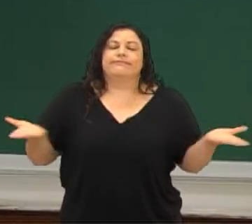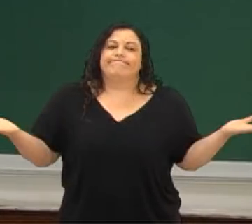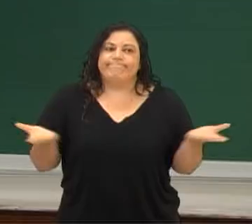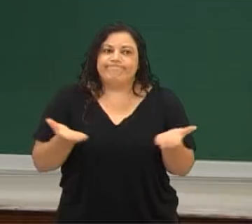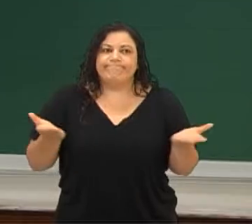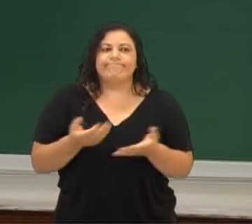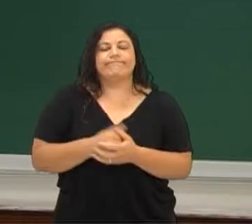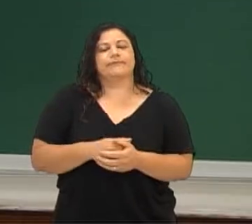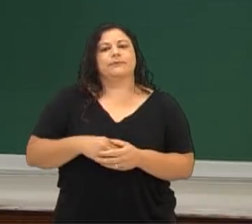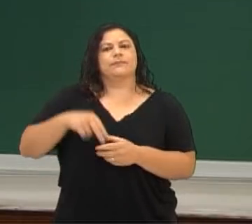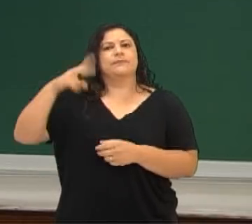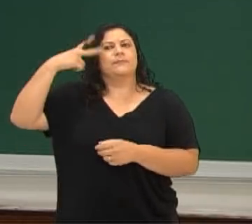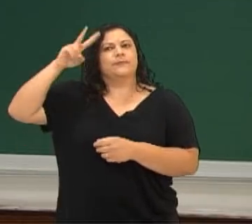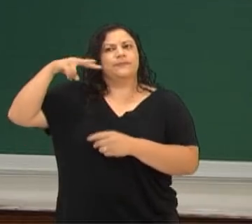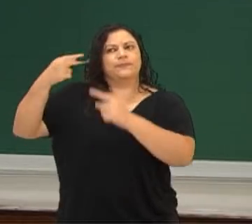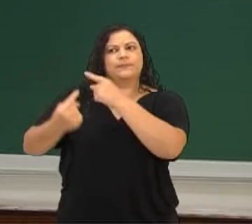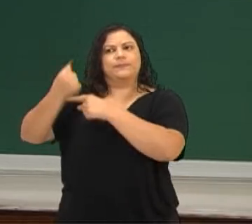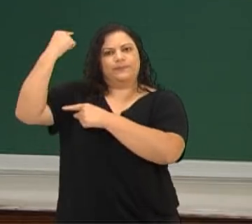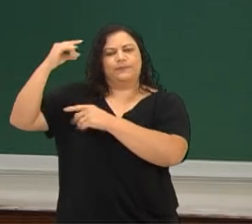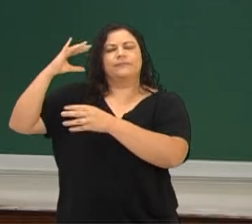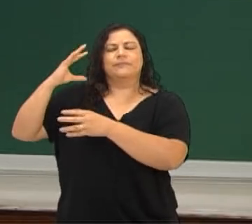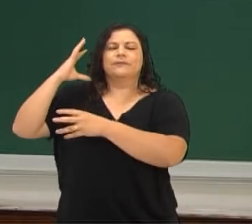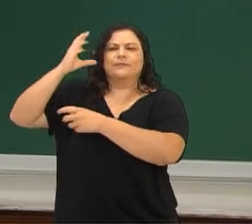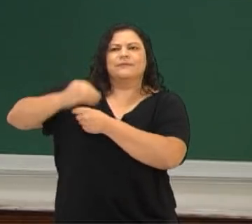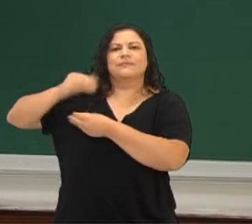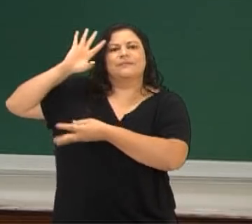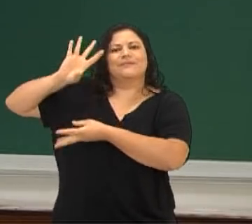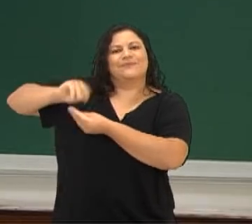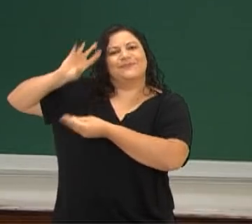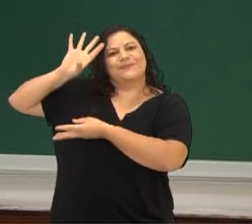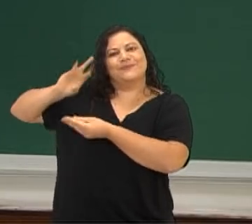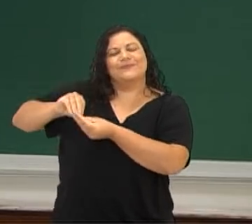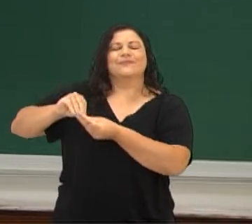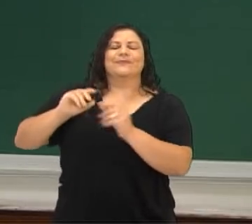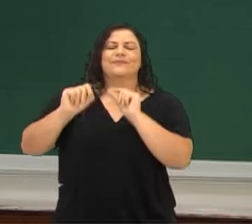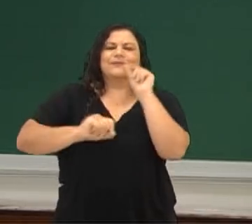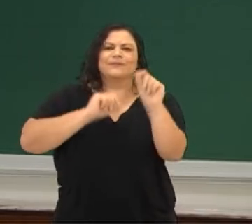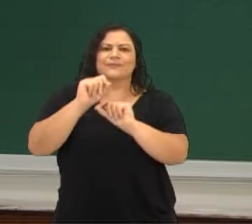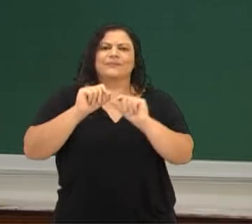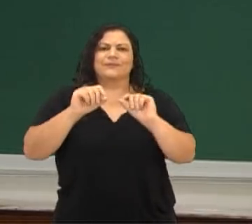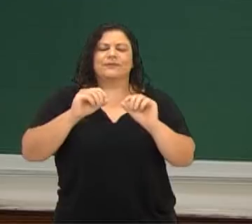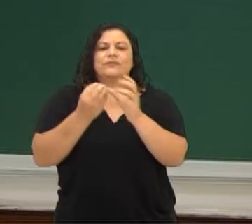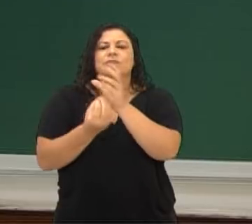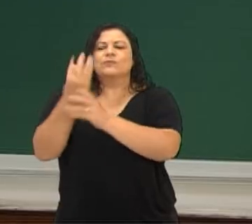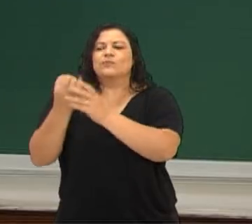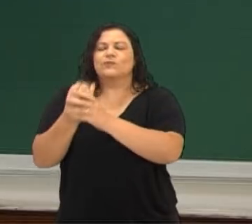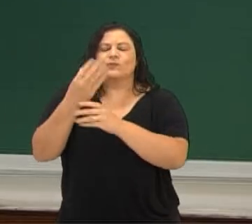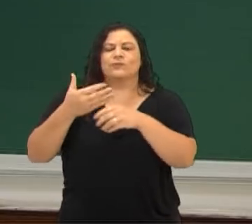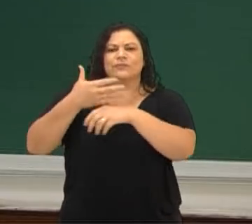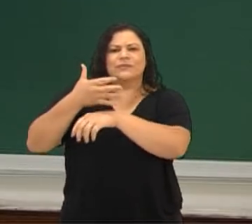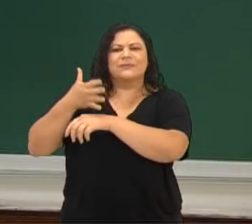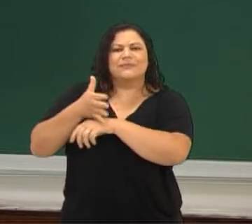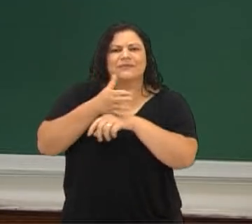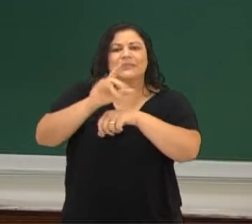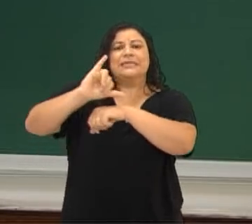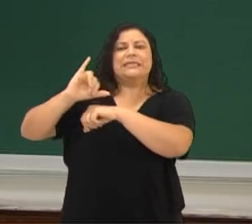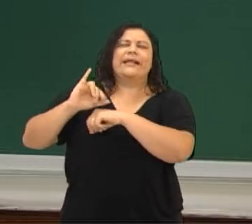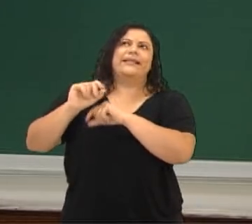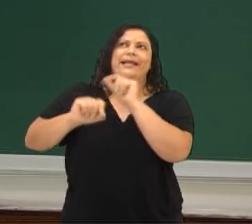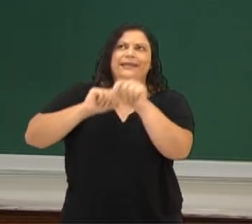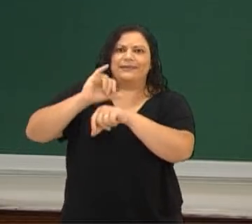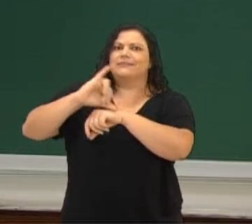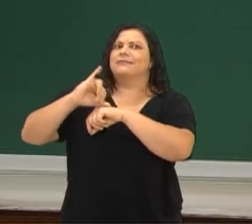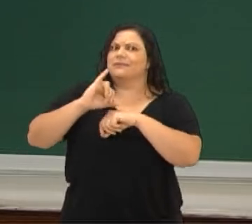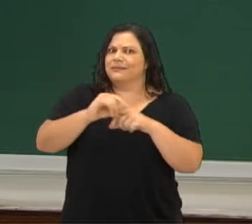Vamos retomar essa compreensão sobre o processo de urbanização no continente africano, lembram? Eles têm grandes metrópoles, têm urbanização,